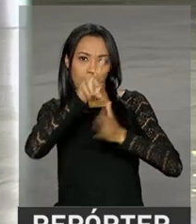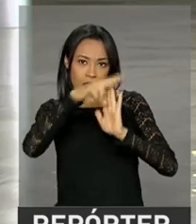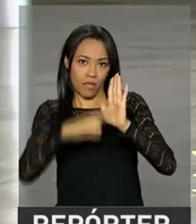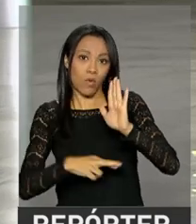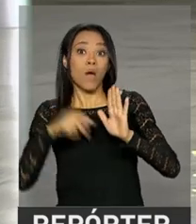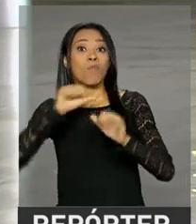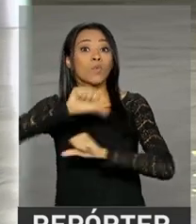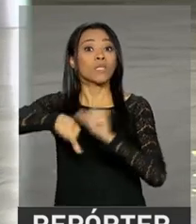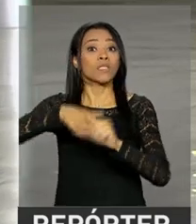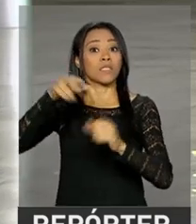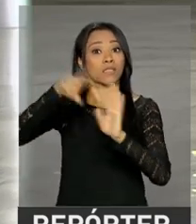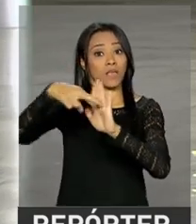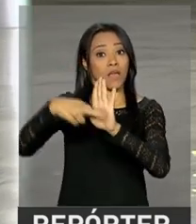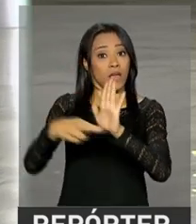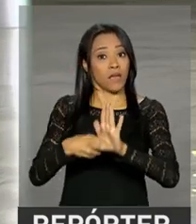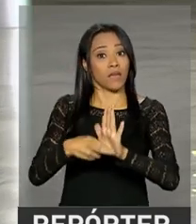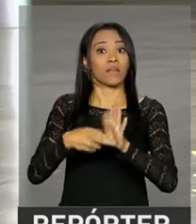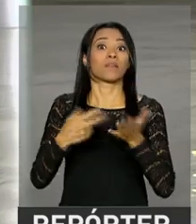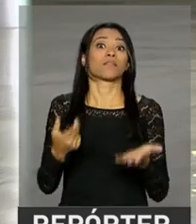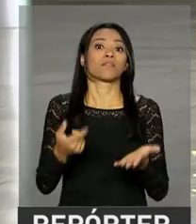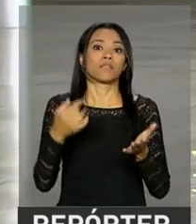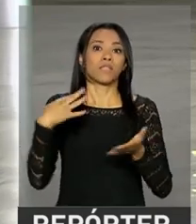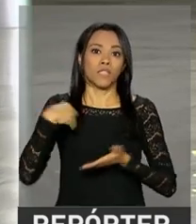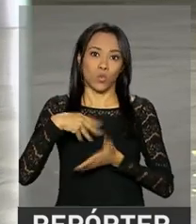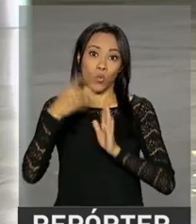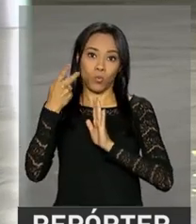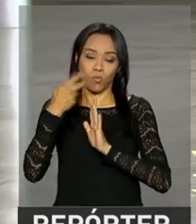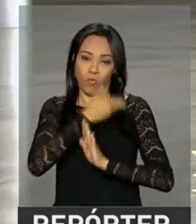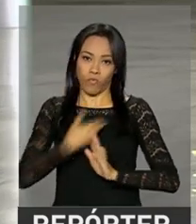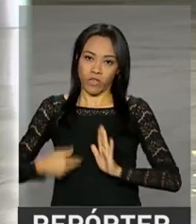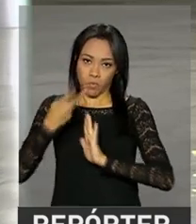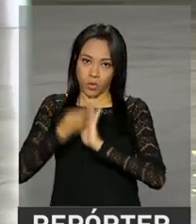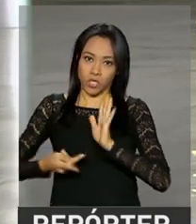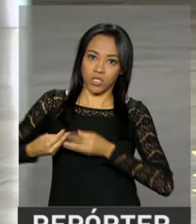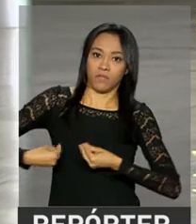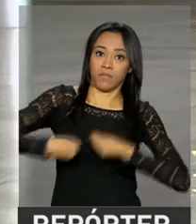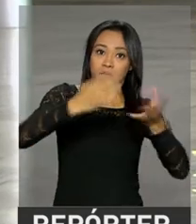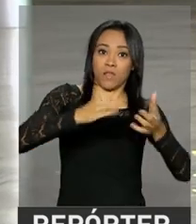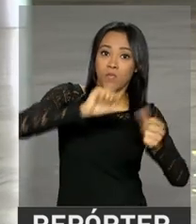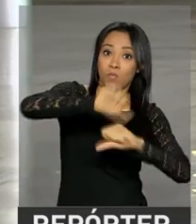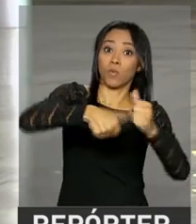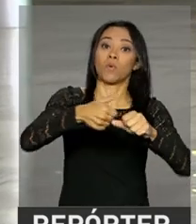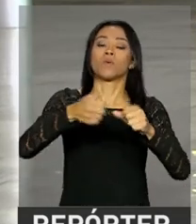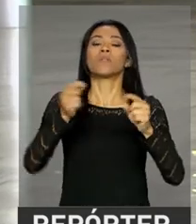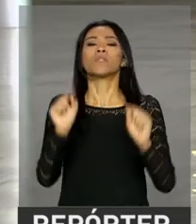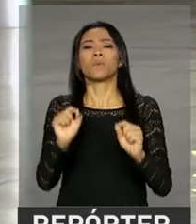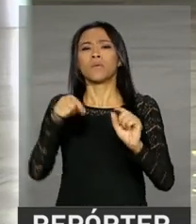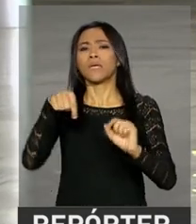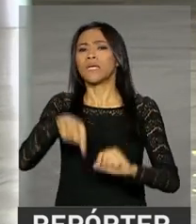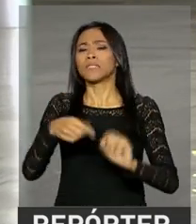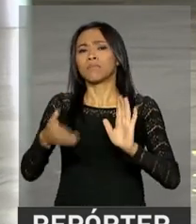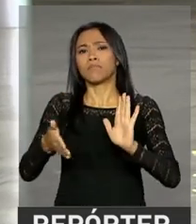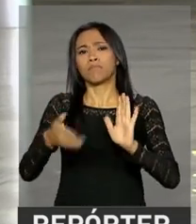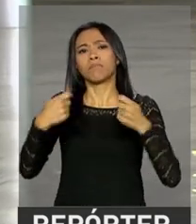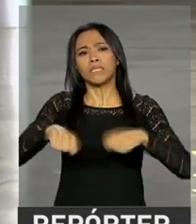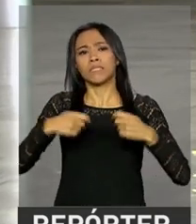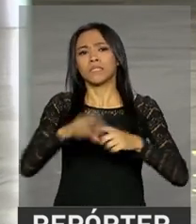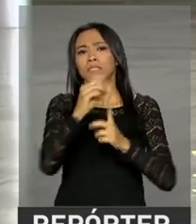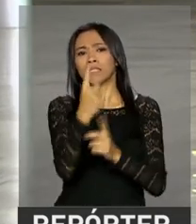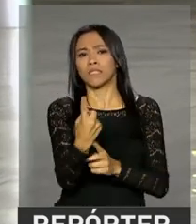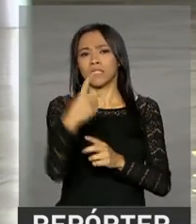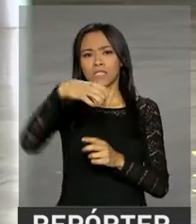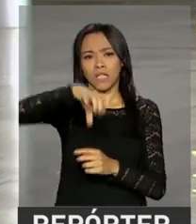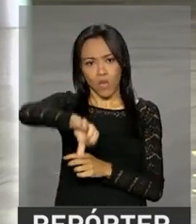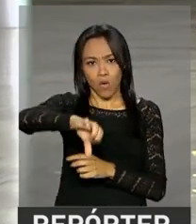aposentadoria em relação ao projeto enviado pelo governo para ser aprovado esse parecer precisa de pelo menos 19